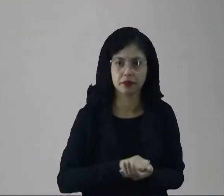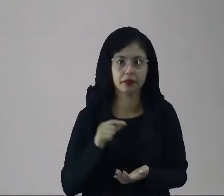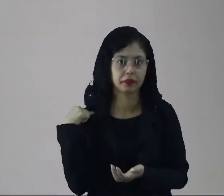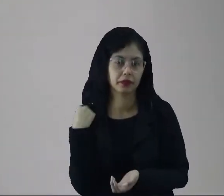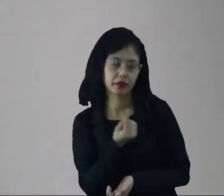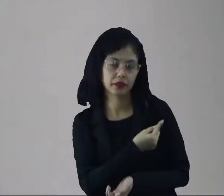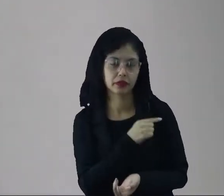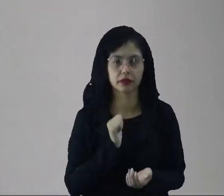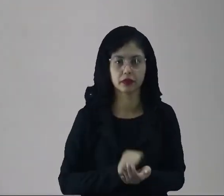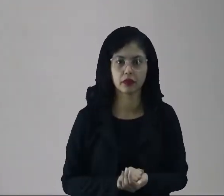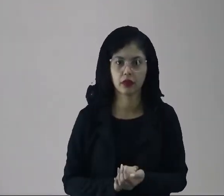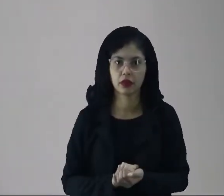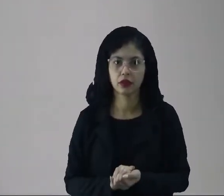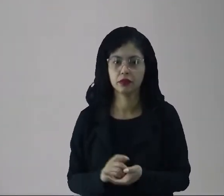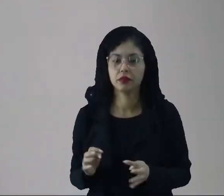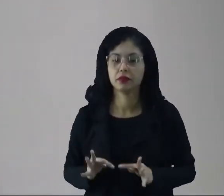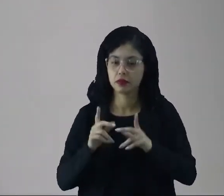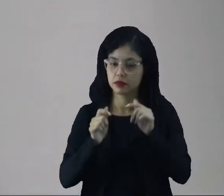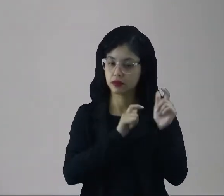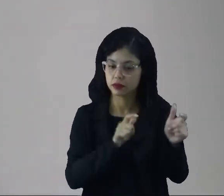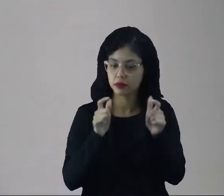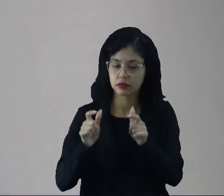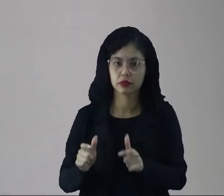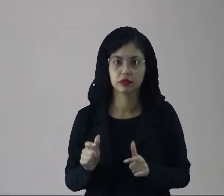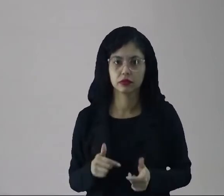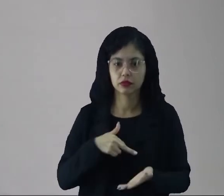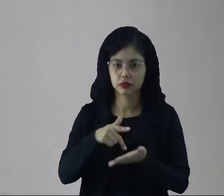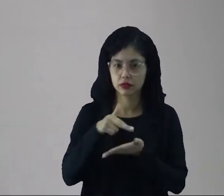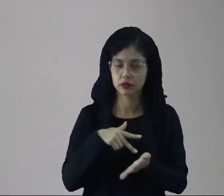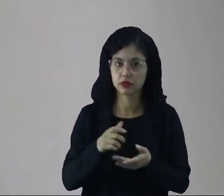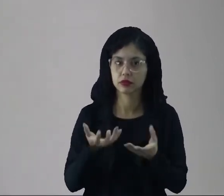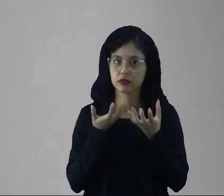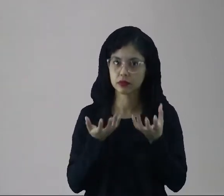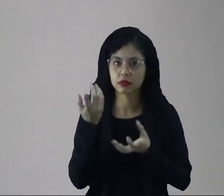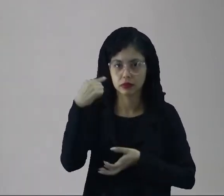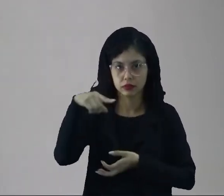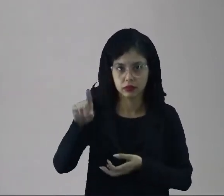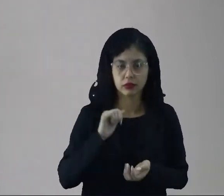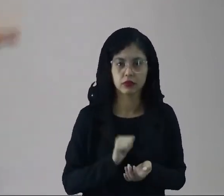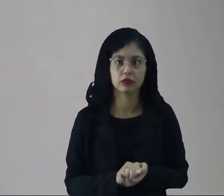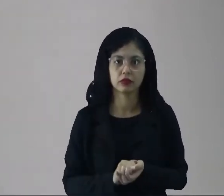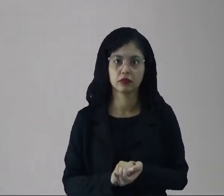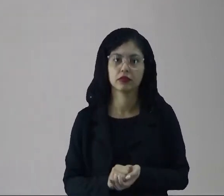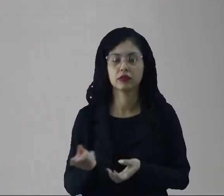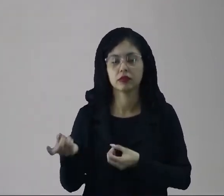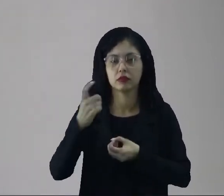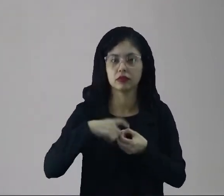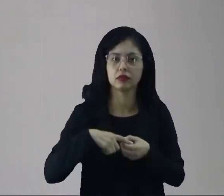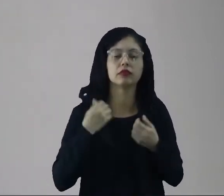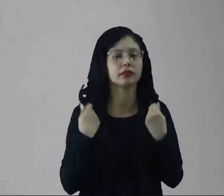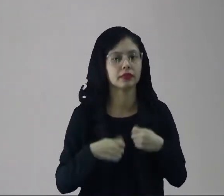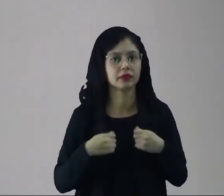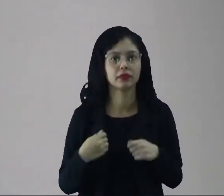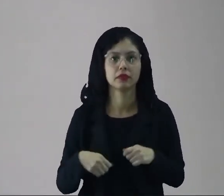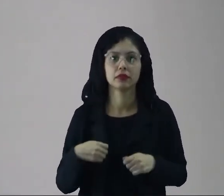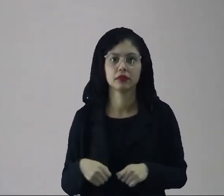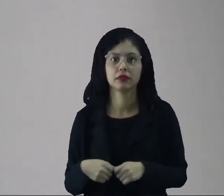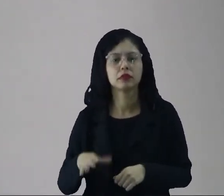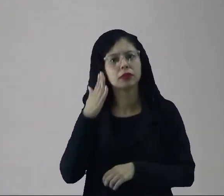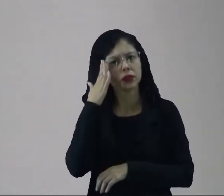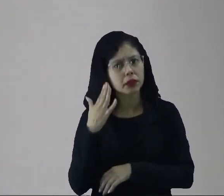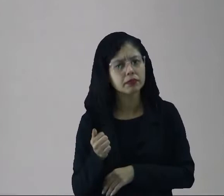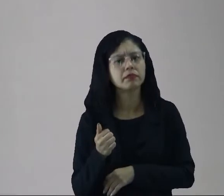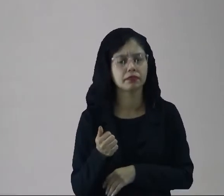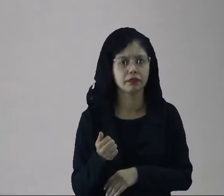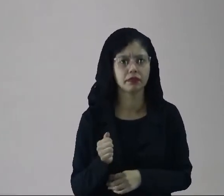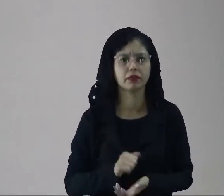para nós, porque para todo lugar que andamos, queremos ir ou queremos voltar, a gente precisa de